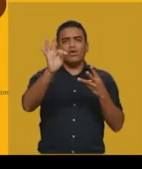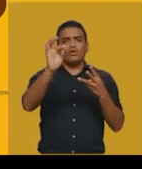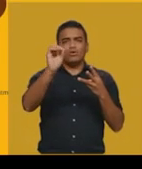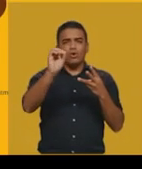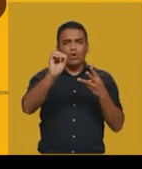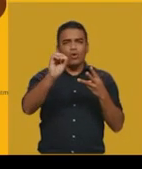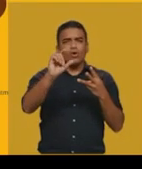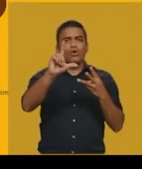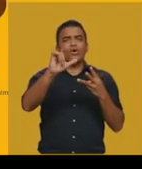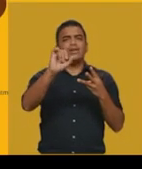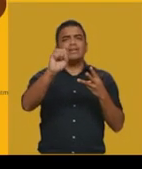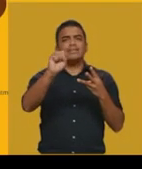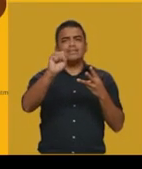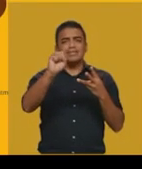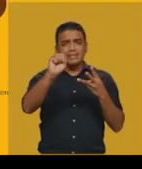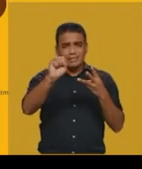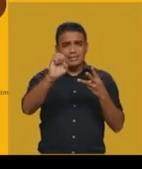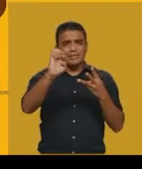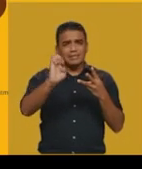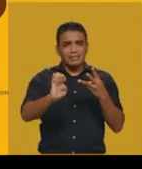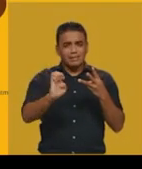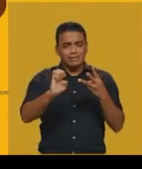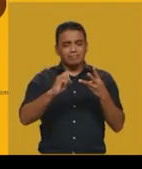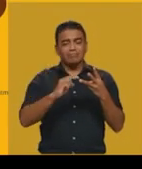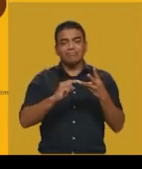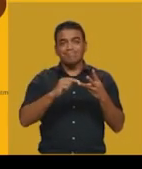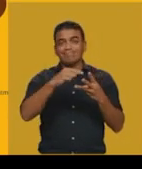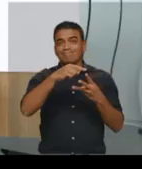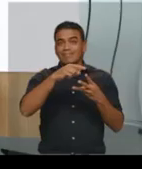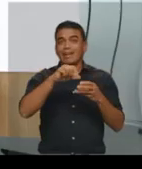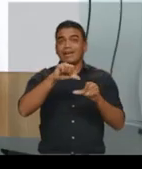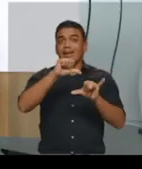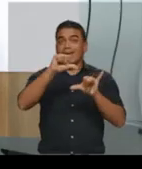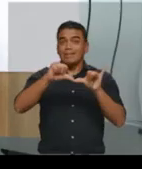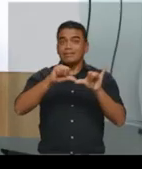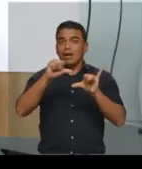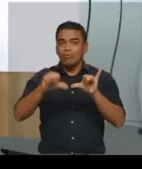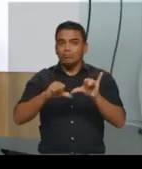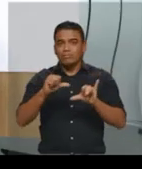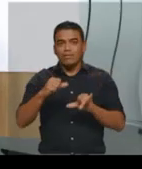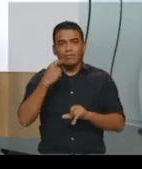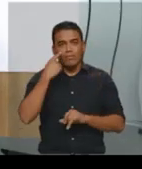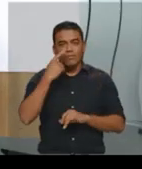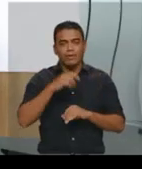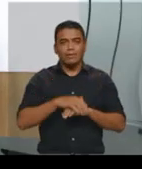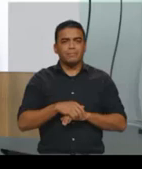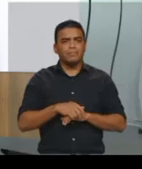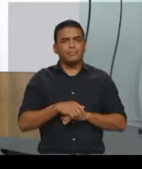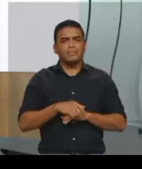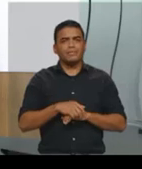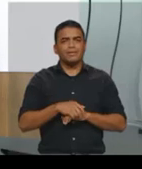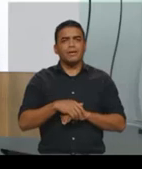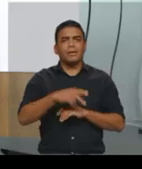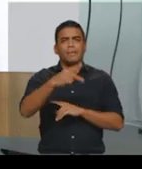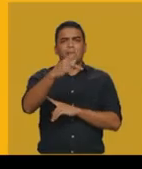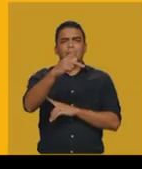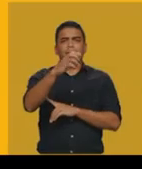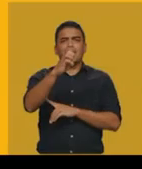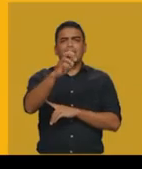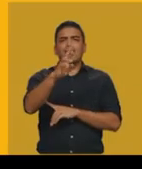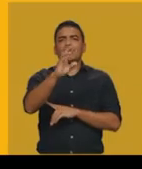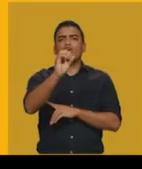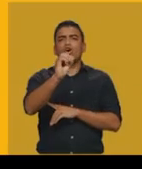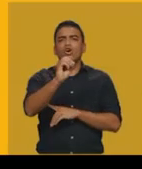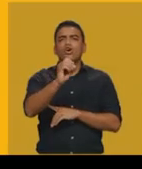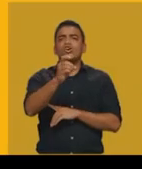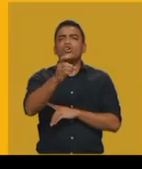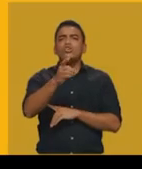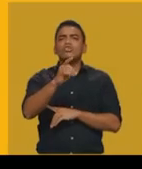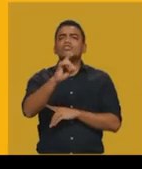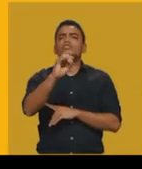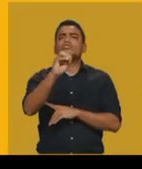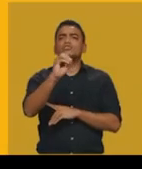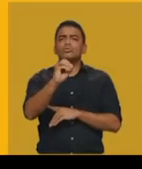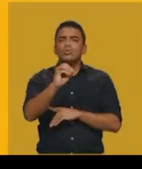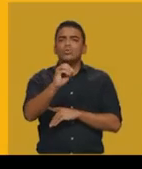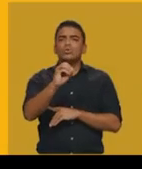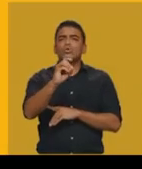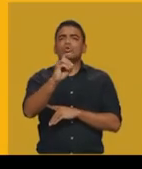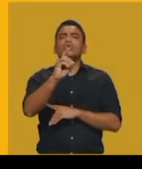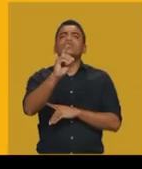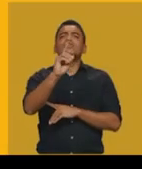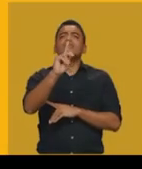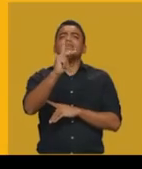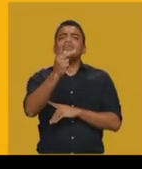ok? Então, vamos trabalhar aqui essas reações. Então, peróxido de hidrogênio, que é a nossa água